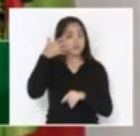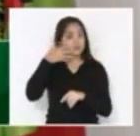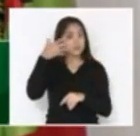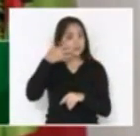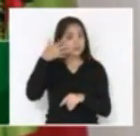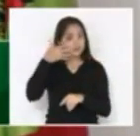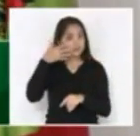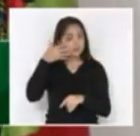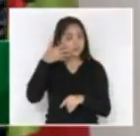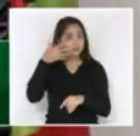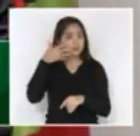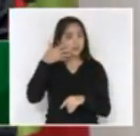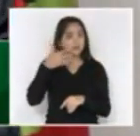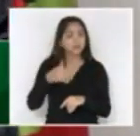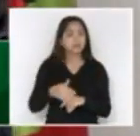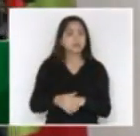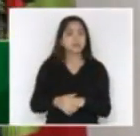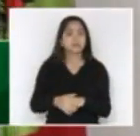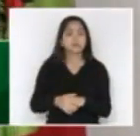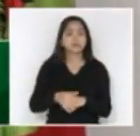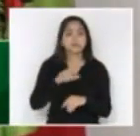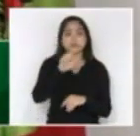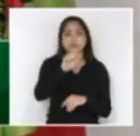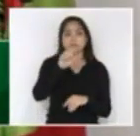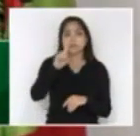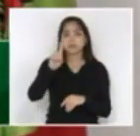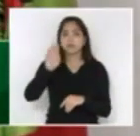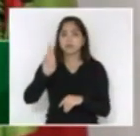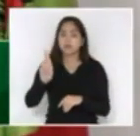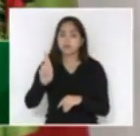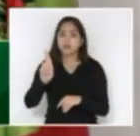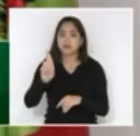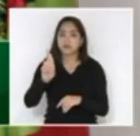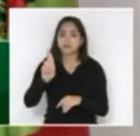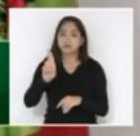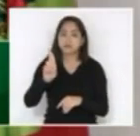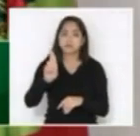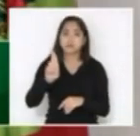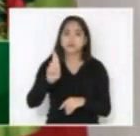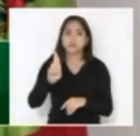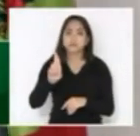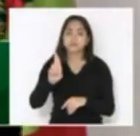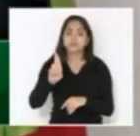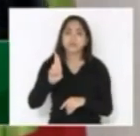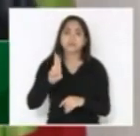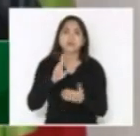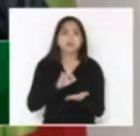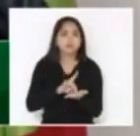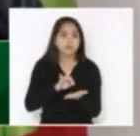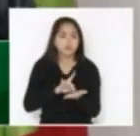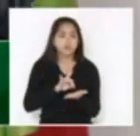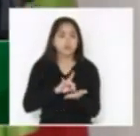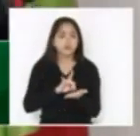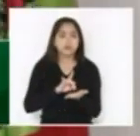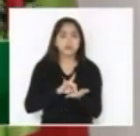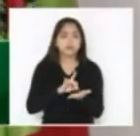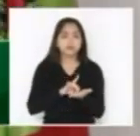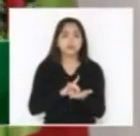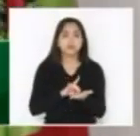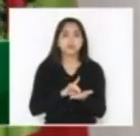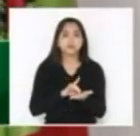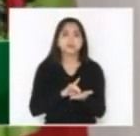colegas parlamentares acerca das ADRs. E realmente, aqui pegando um gancho do deputado